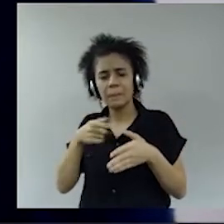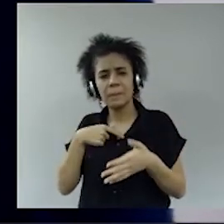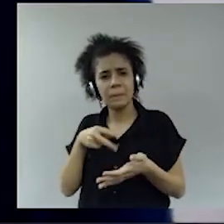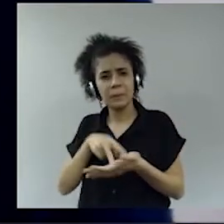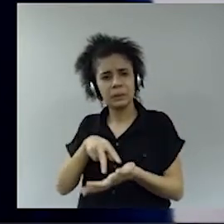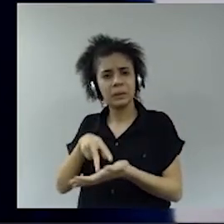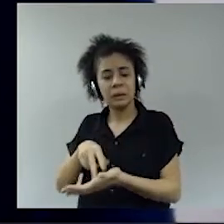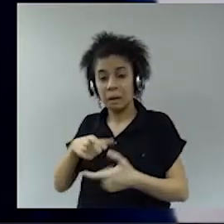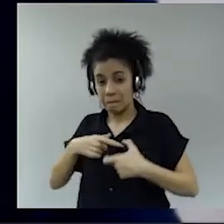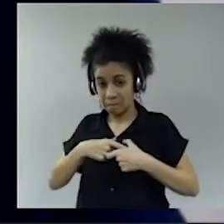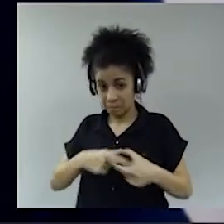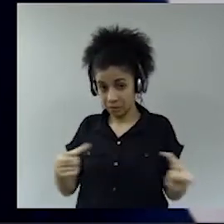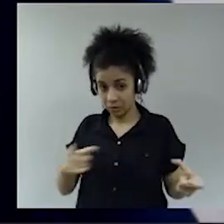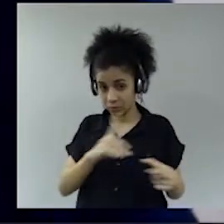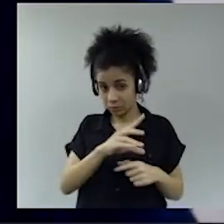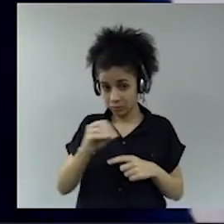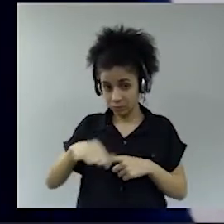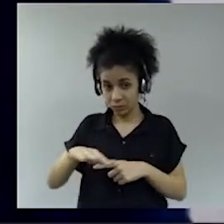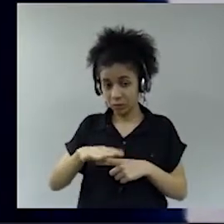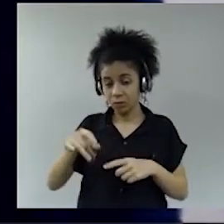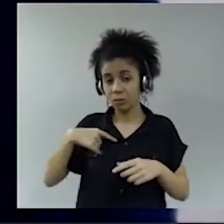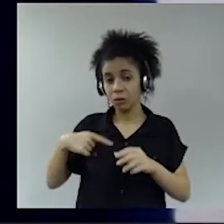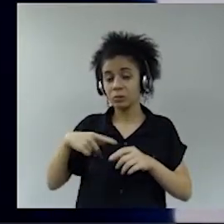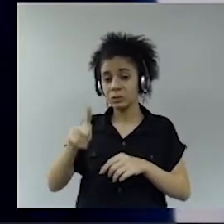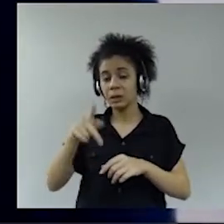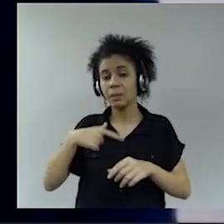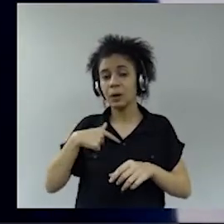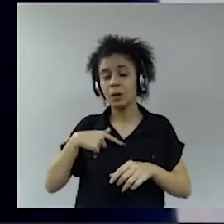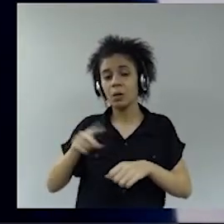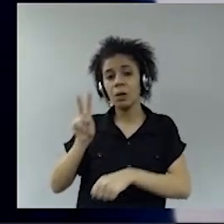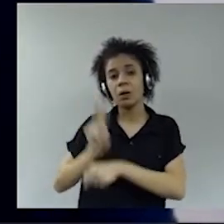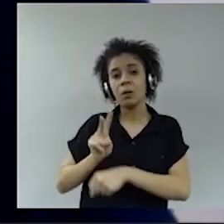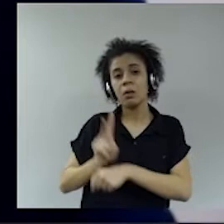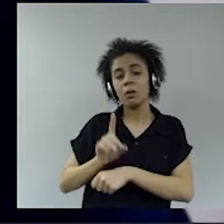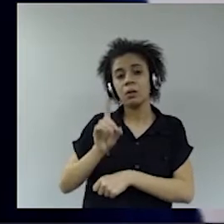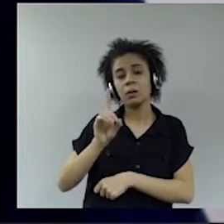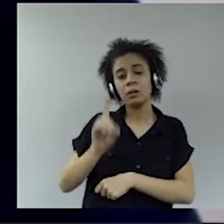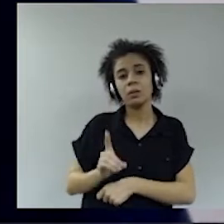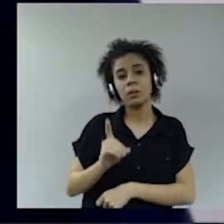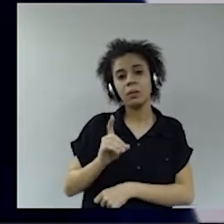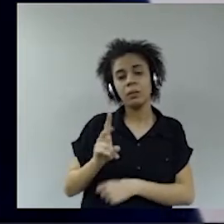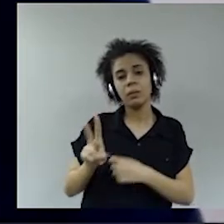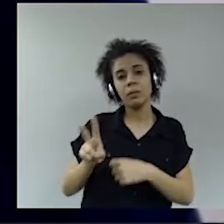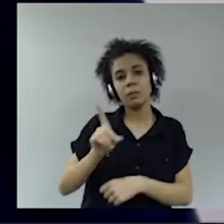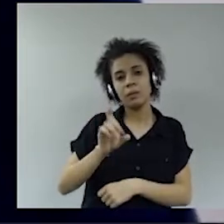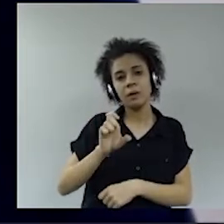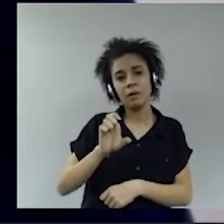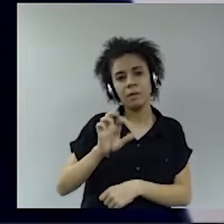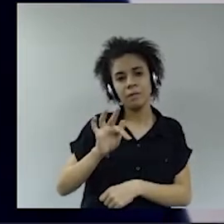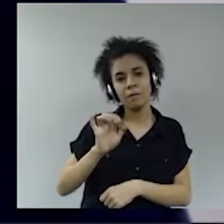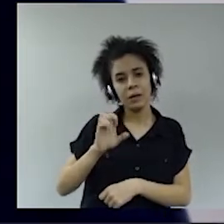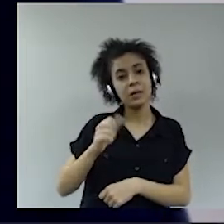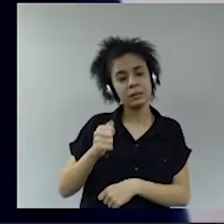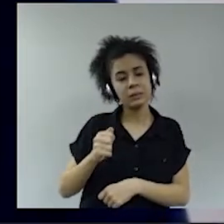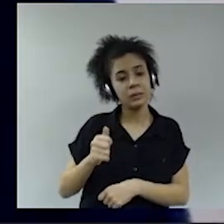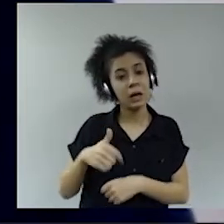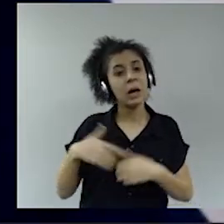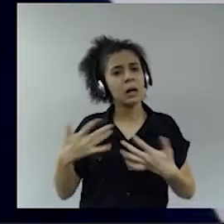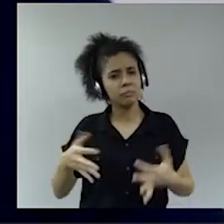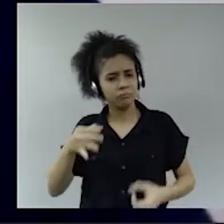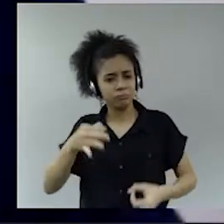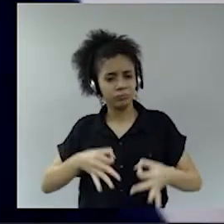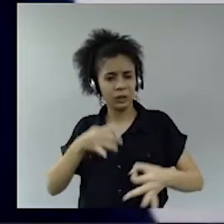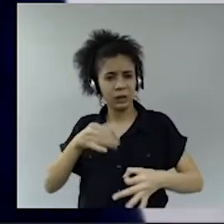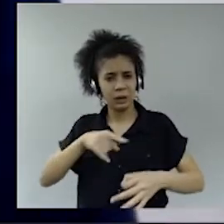maioria na Tribuna da Defesa. Este tribunal, que o grande ministro Pedro